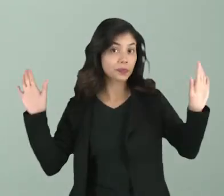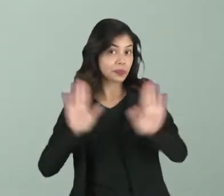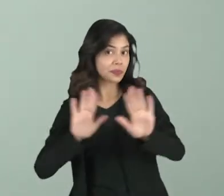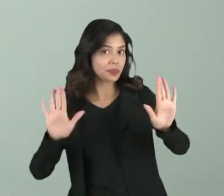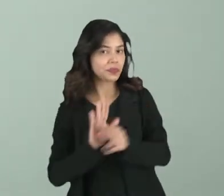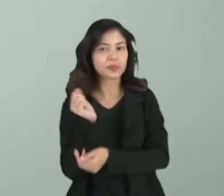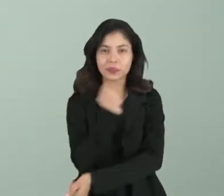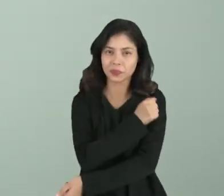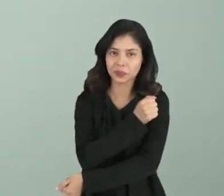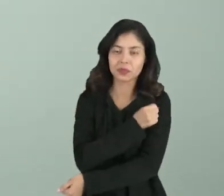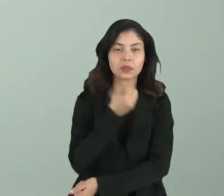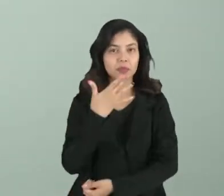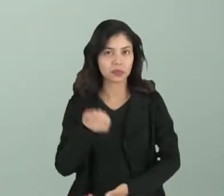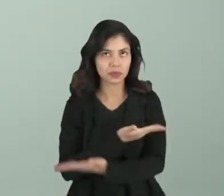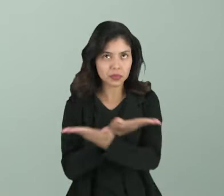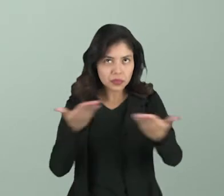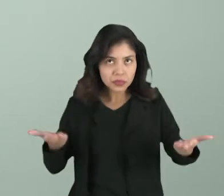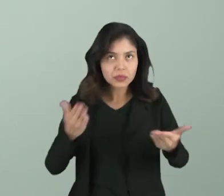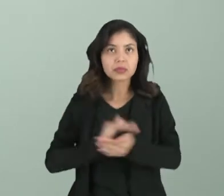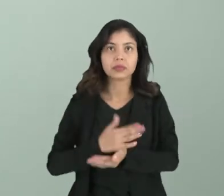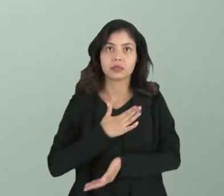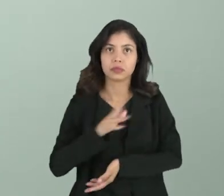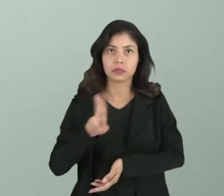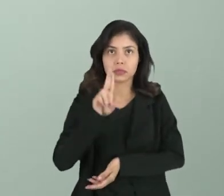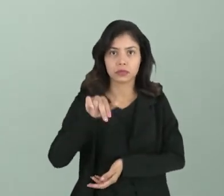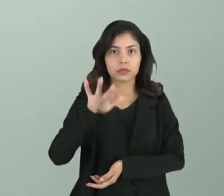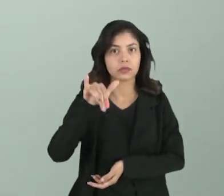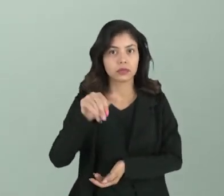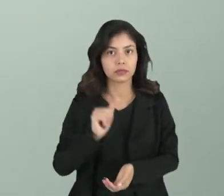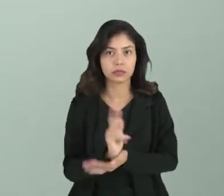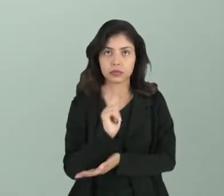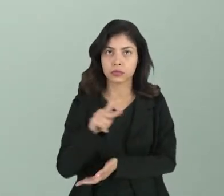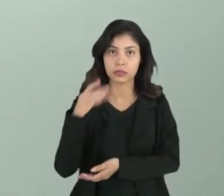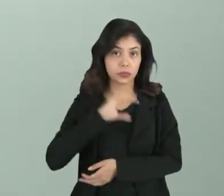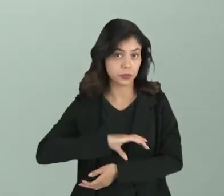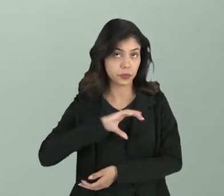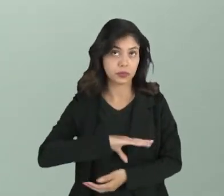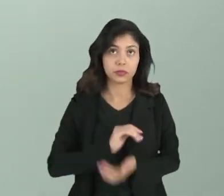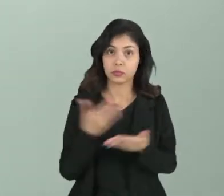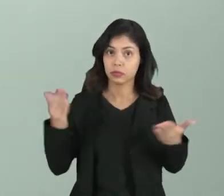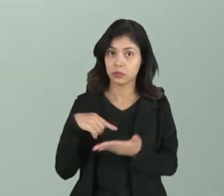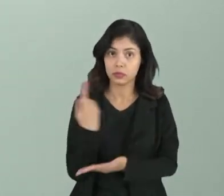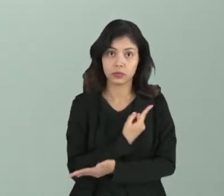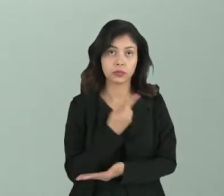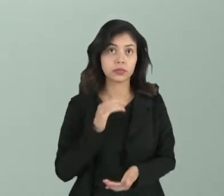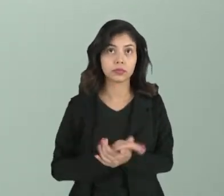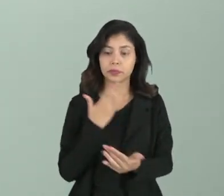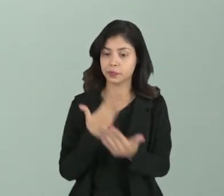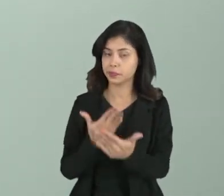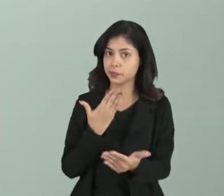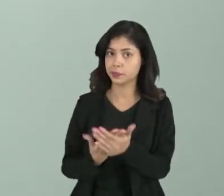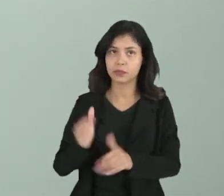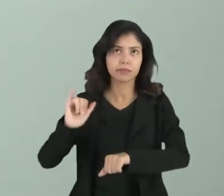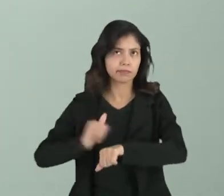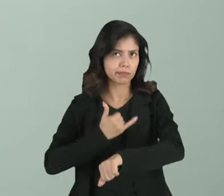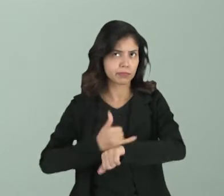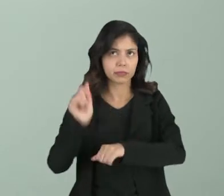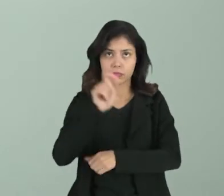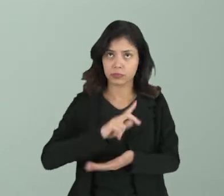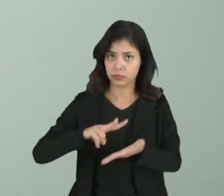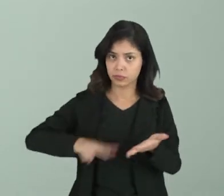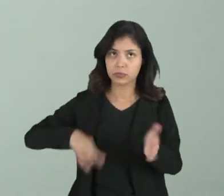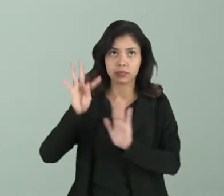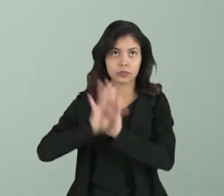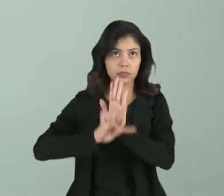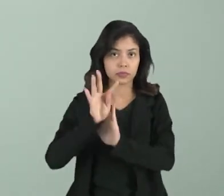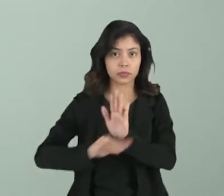Olá, queridos alunos, tudo bem? Eu me chamo Nayara, sou professora de língua portuguesa e hoje nós iremos estudar estratégias de leitura